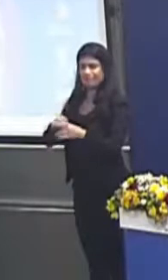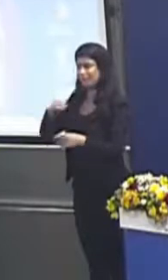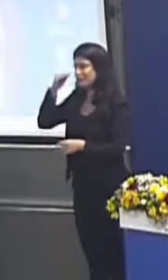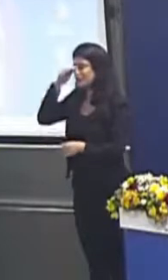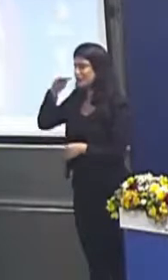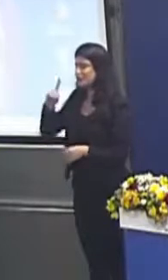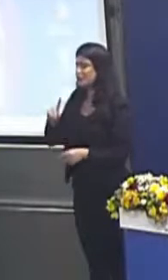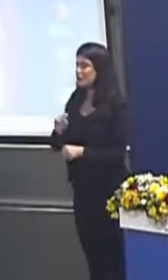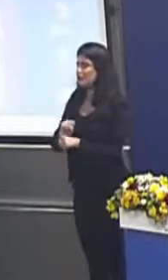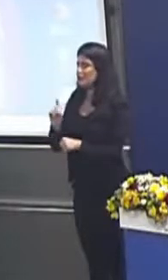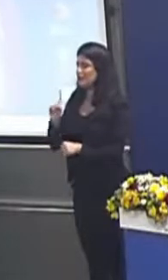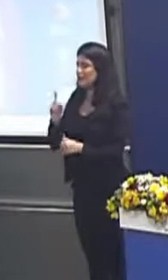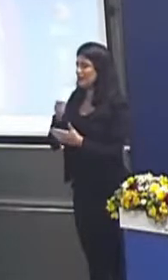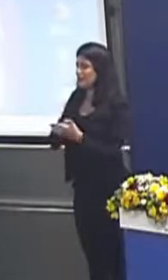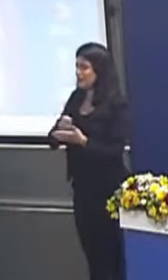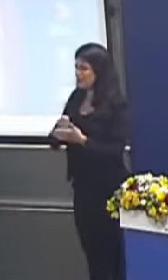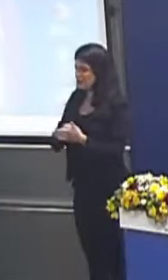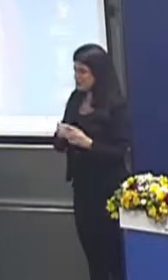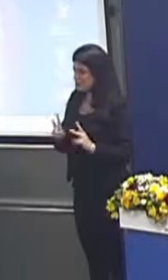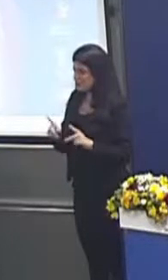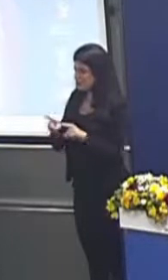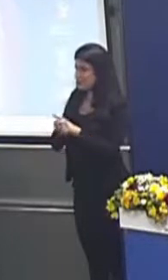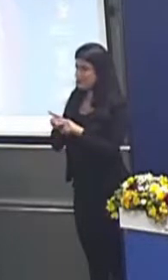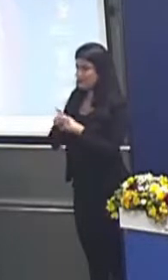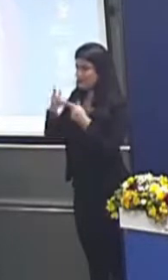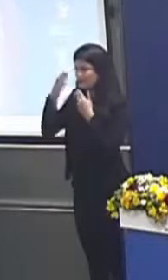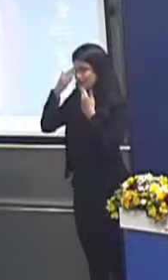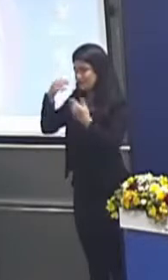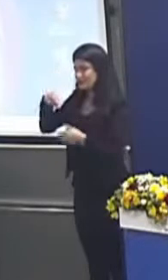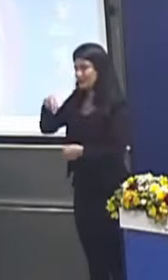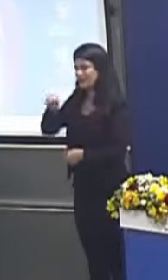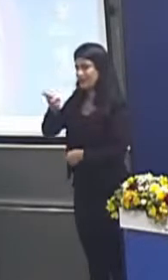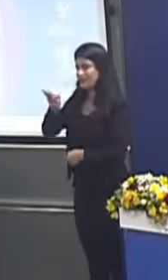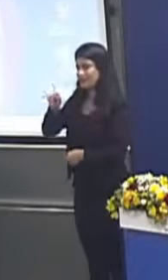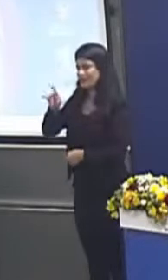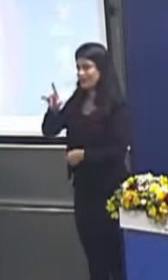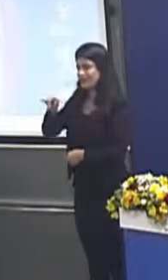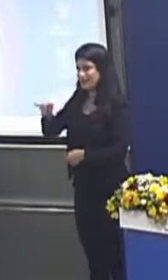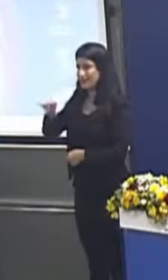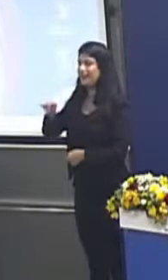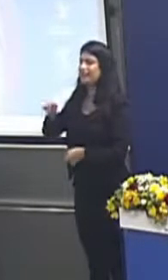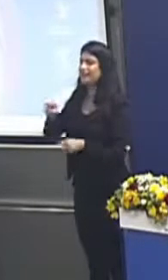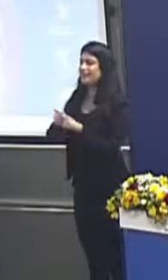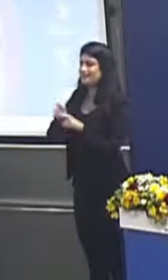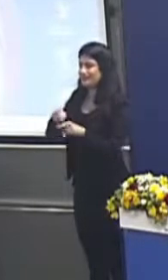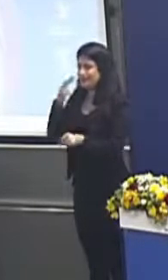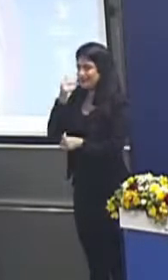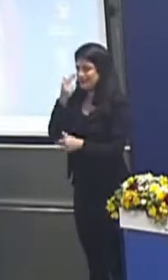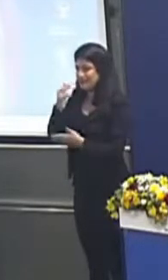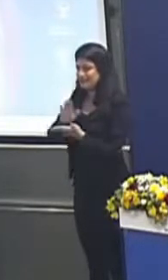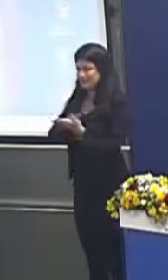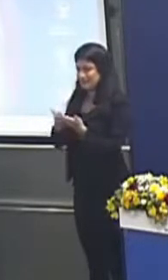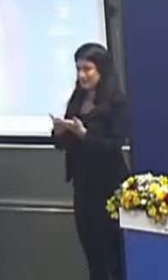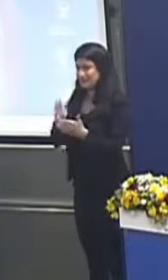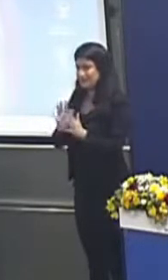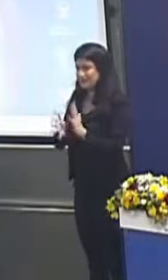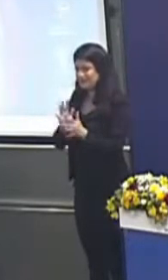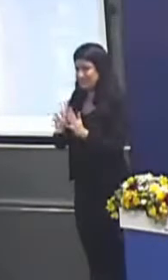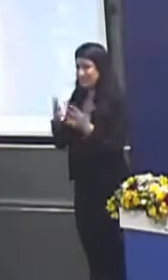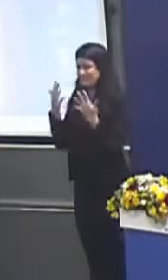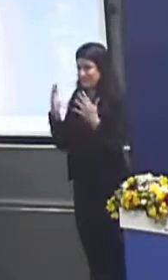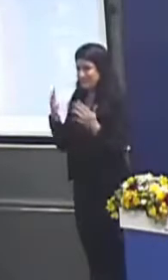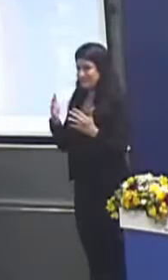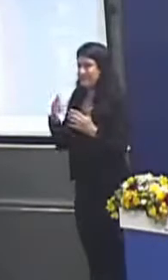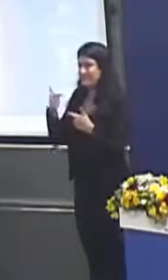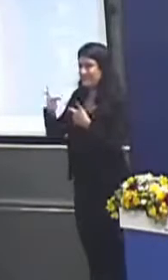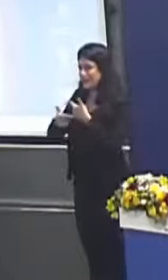luta. É, aí queria agradecer também a Nathalie e a Thais, as nossas intérpretes de Libras, fenomenal o